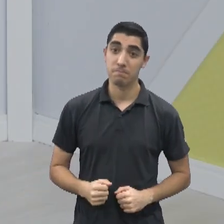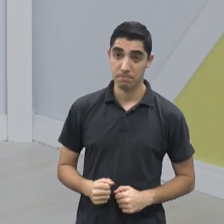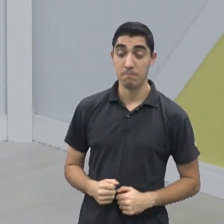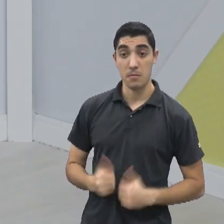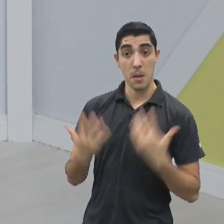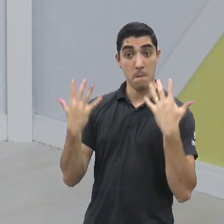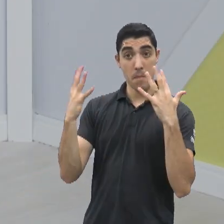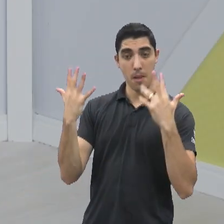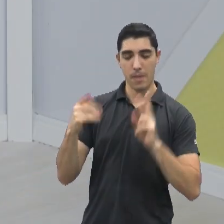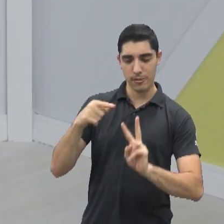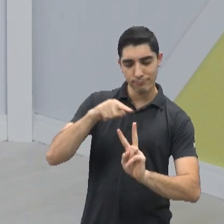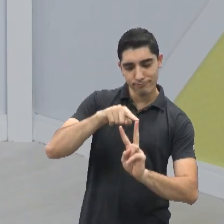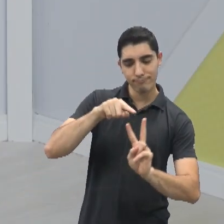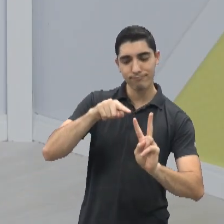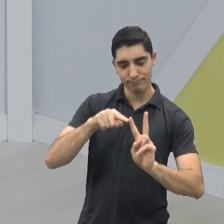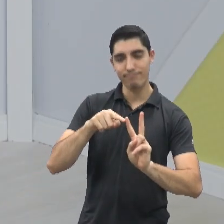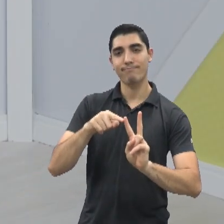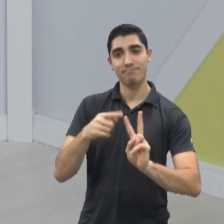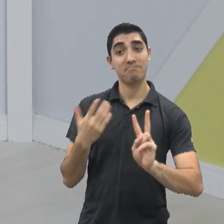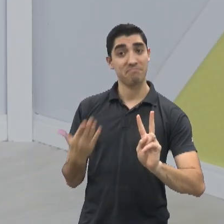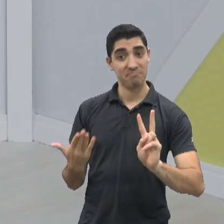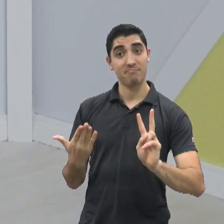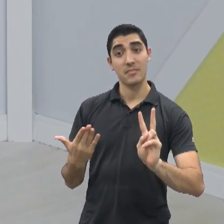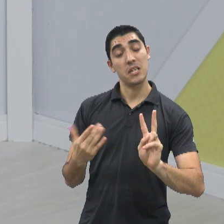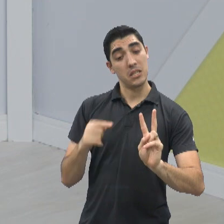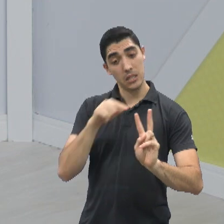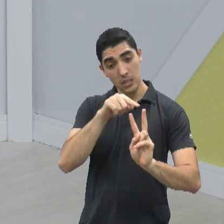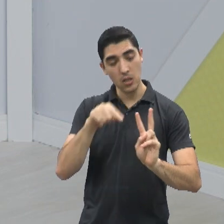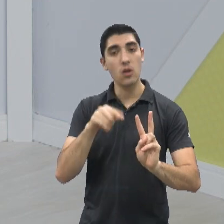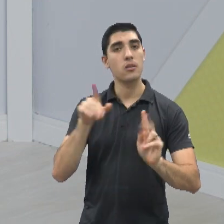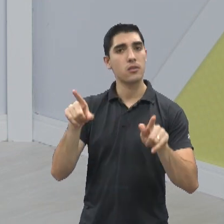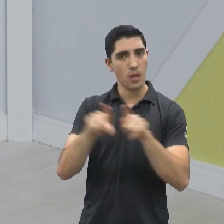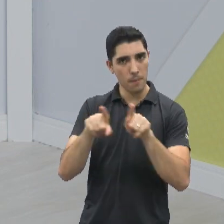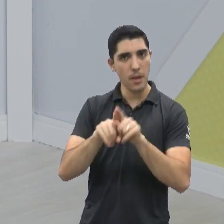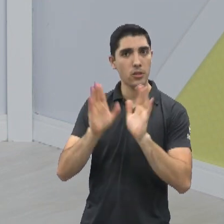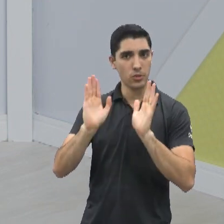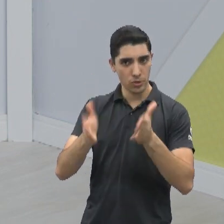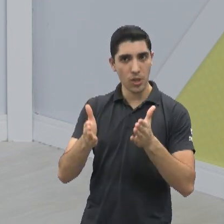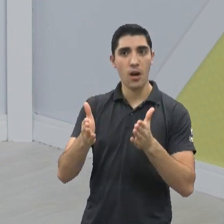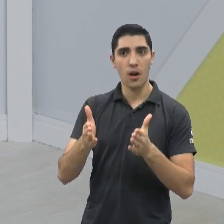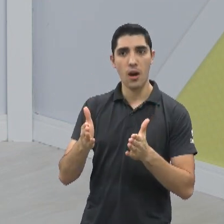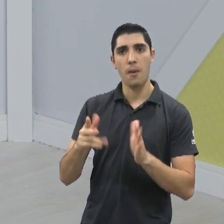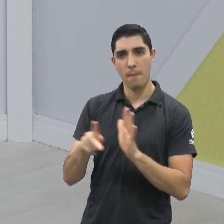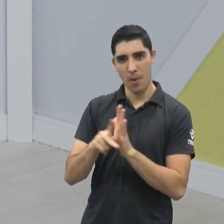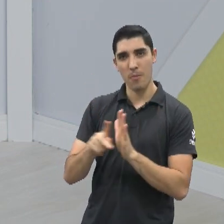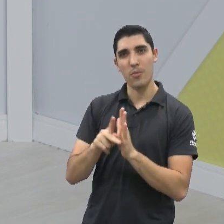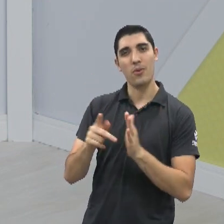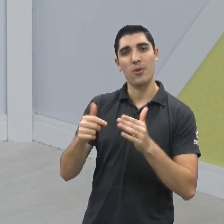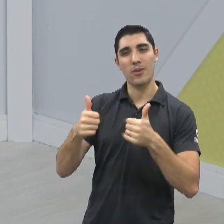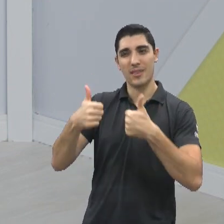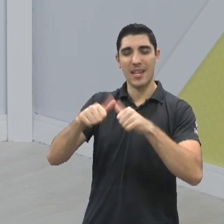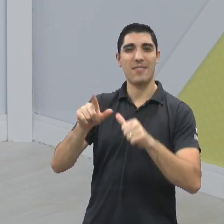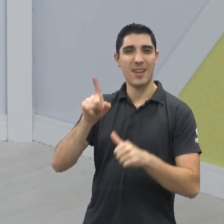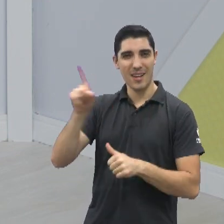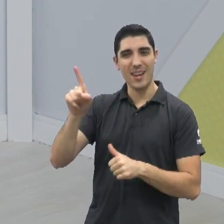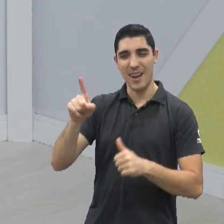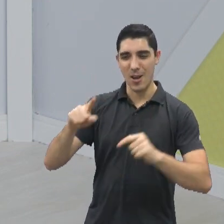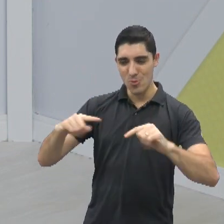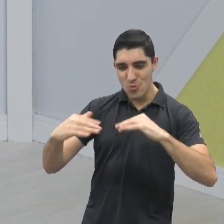Mateuzinho, parabéns ao Murilo, que eles ontem também estiveram na quadra lá no Tênis Clube do Intervalo, no show do intervalo do Brenão.